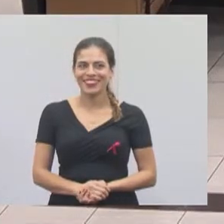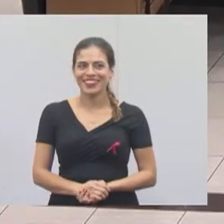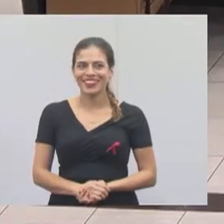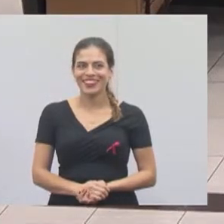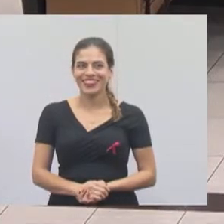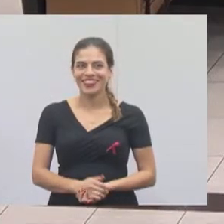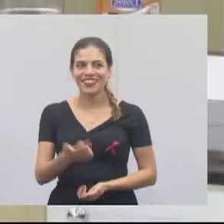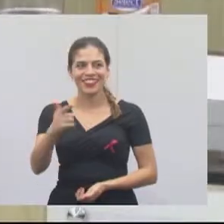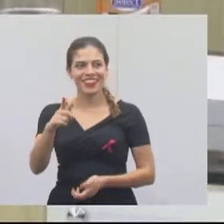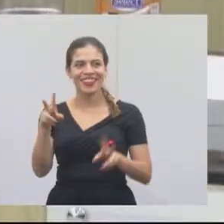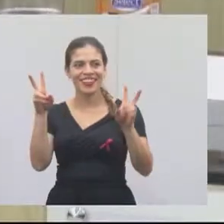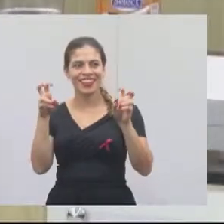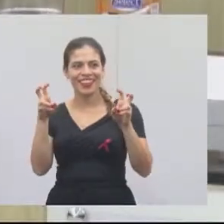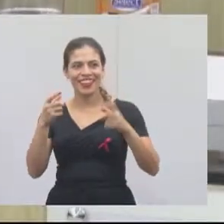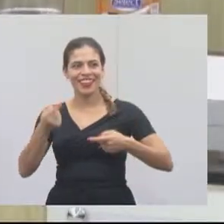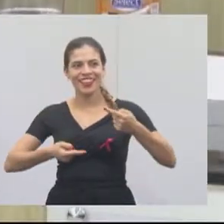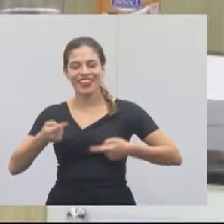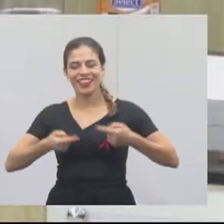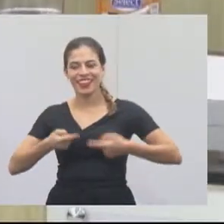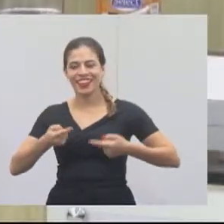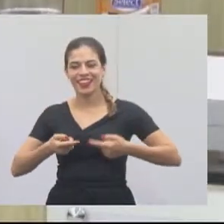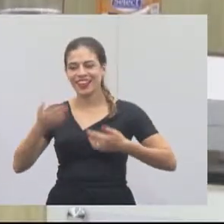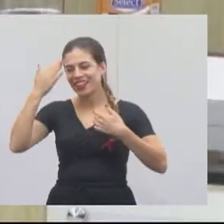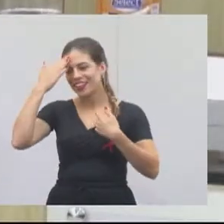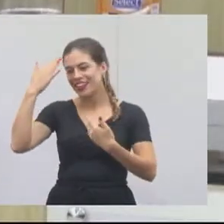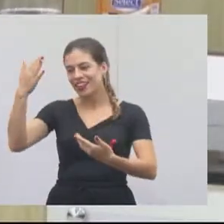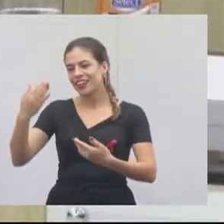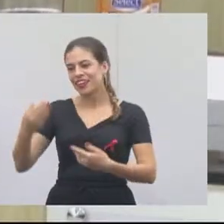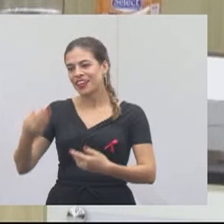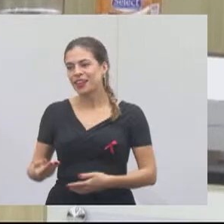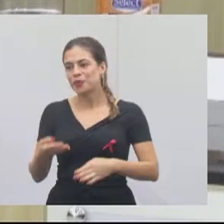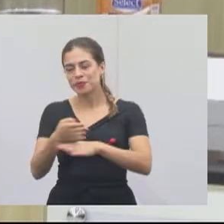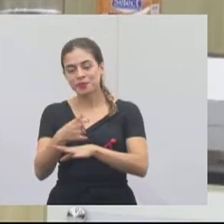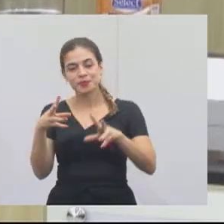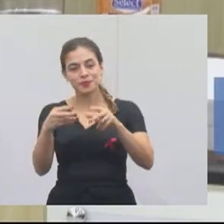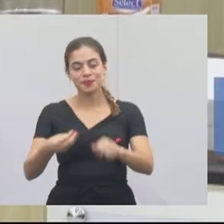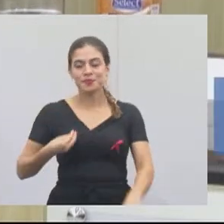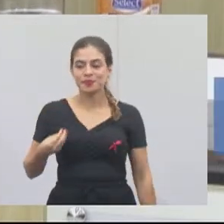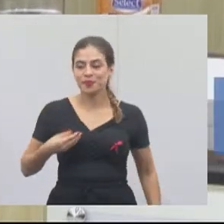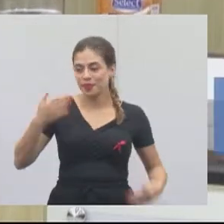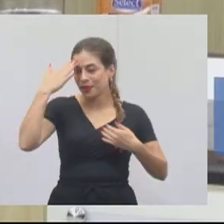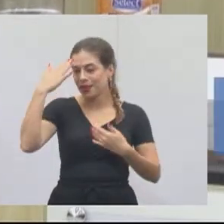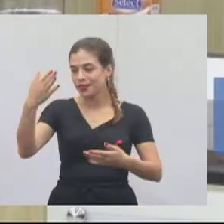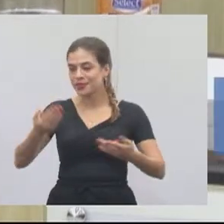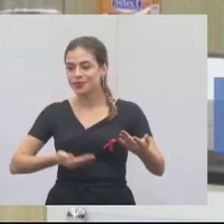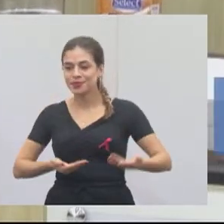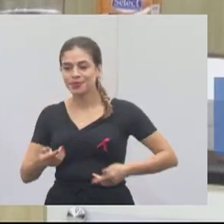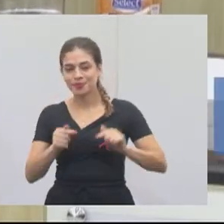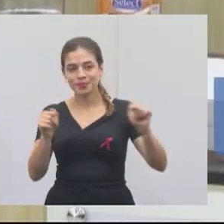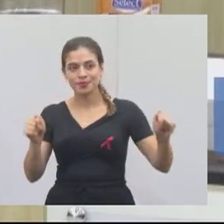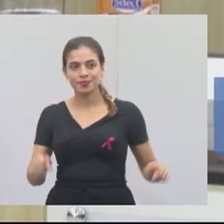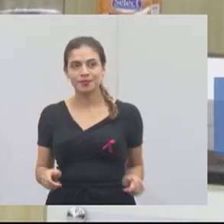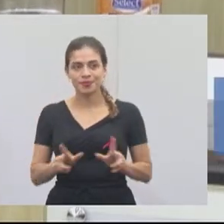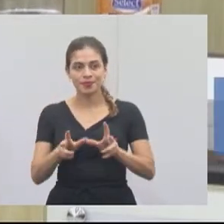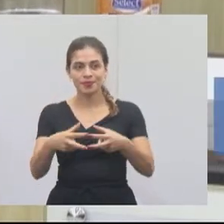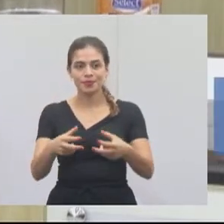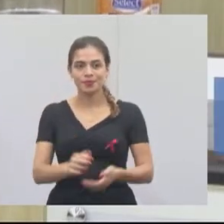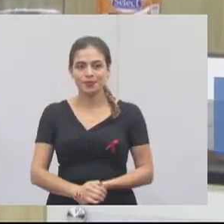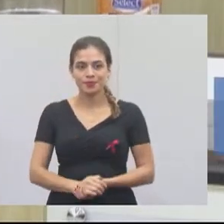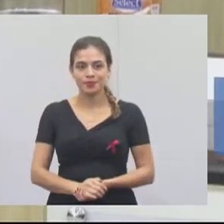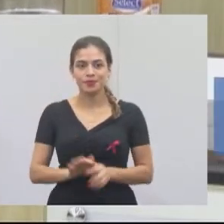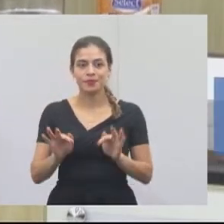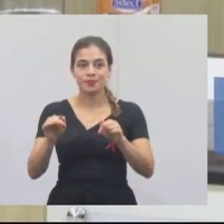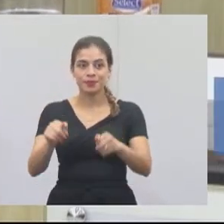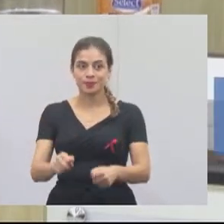Não havendo mais matéria a ser tratada, agradeço a participação de todos os vereadores, agradeço os servidores dessa casa. Por